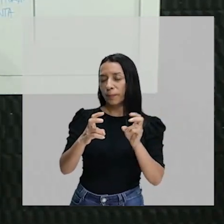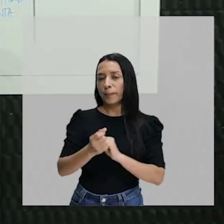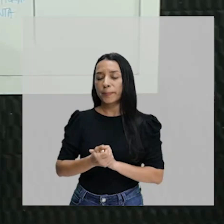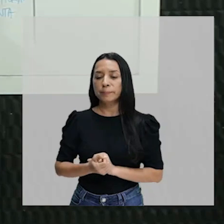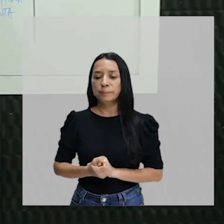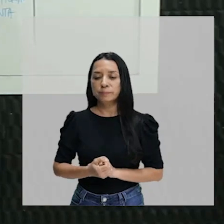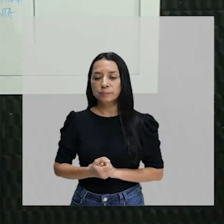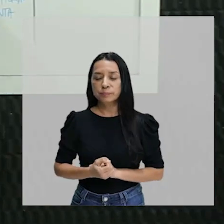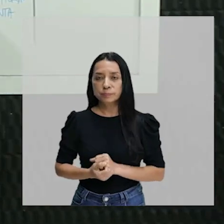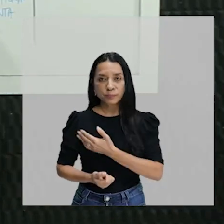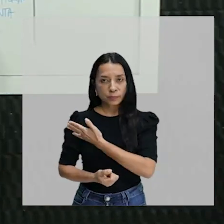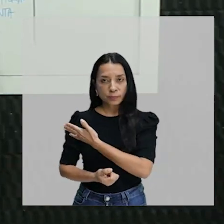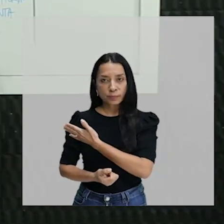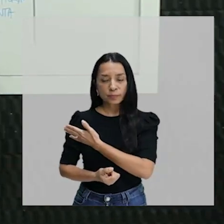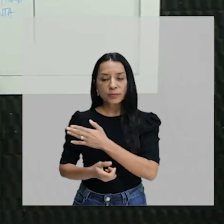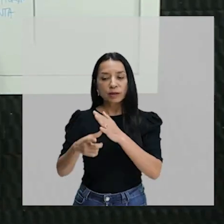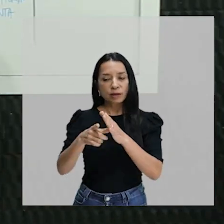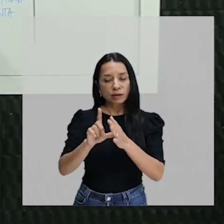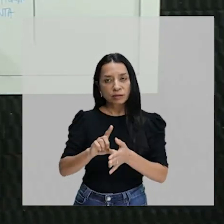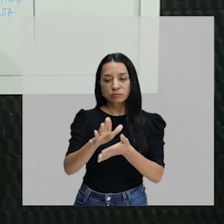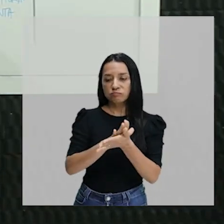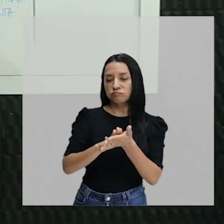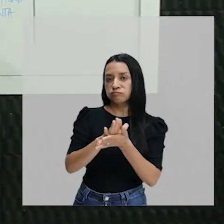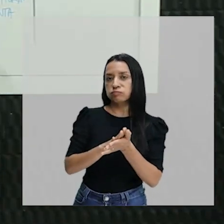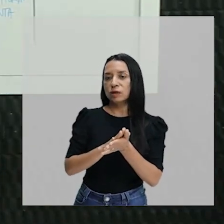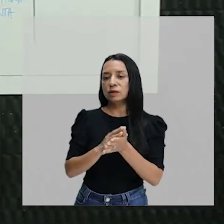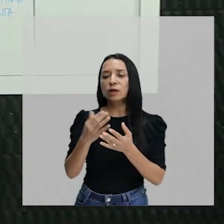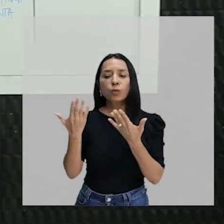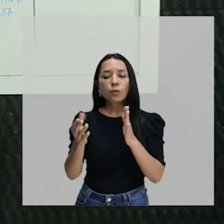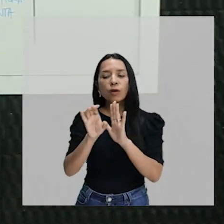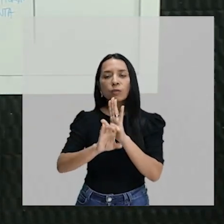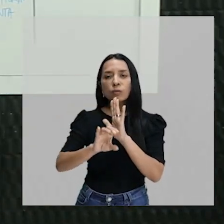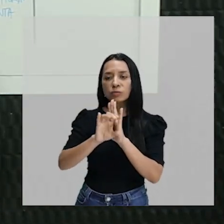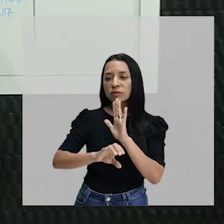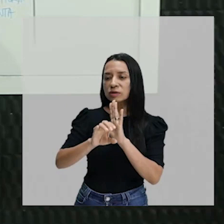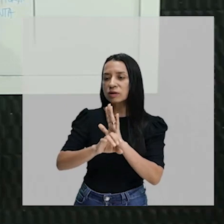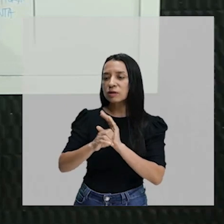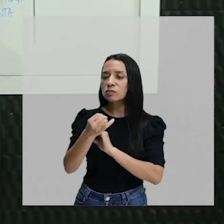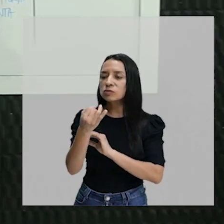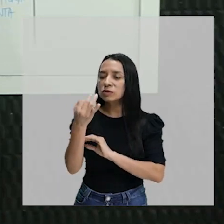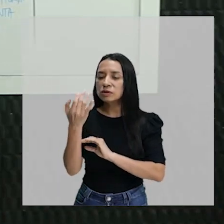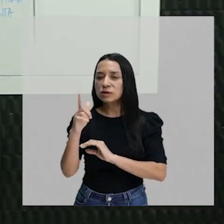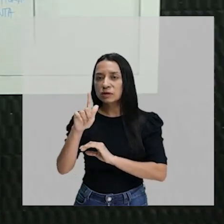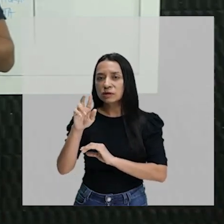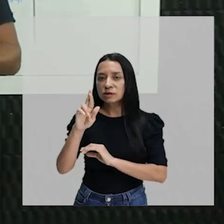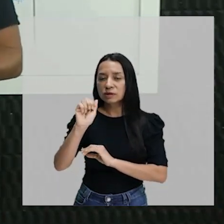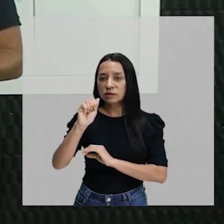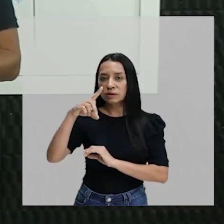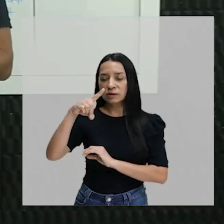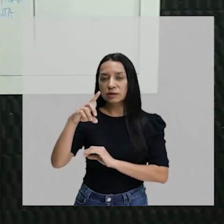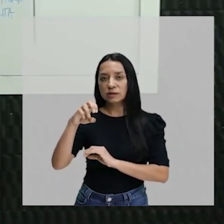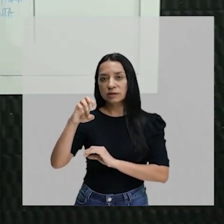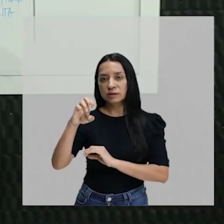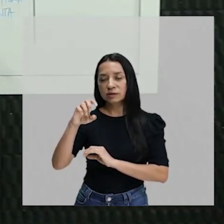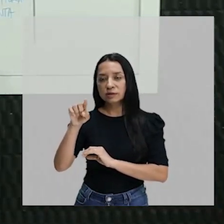tá galera antes de mais nada Qual o conceito de grandeza o que que na matemática nós chamamos de grandeza